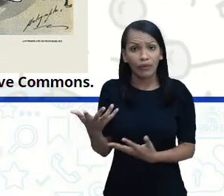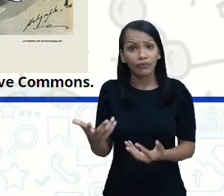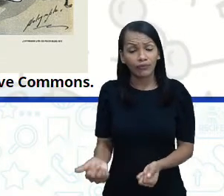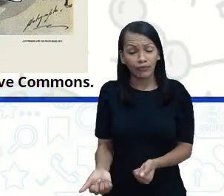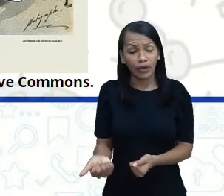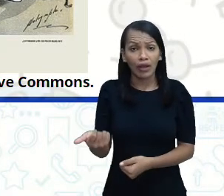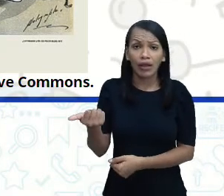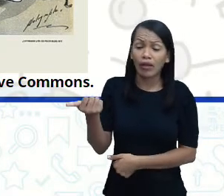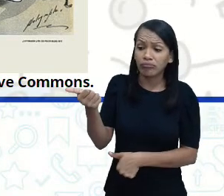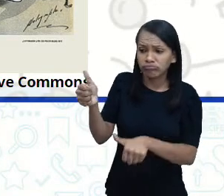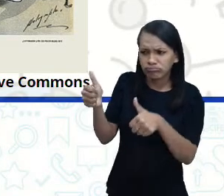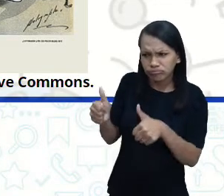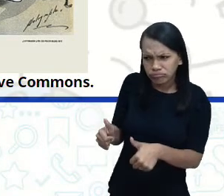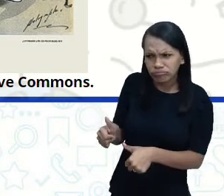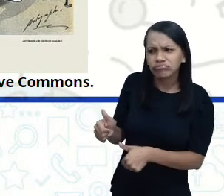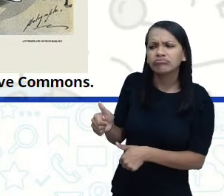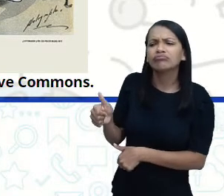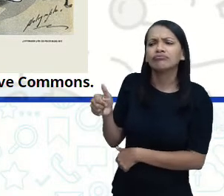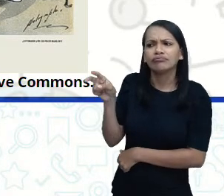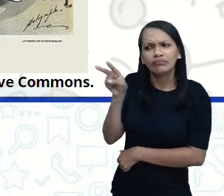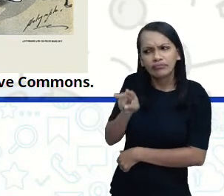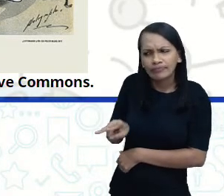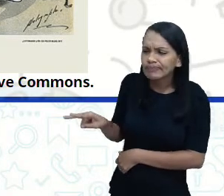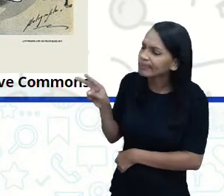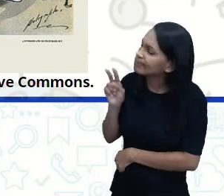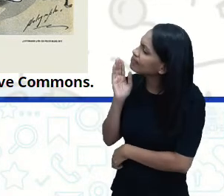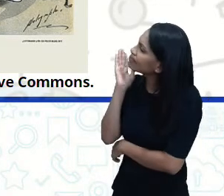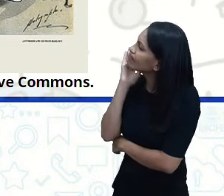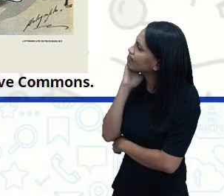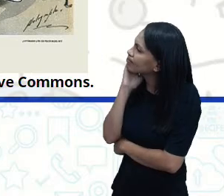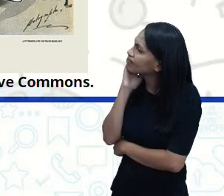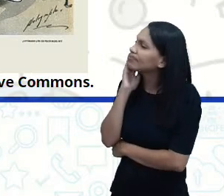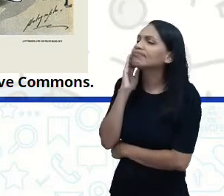essa imagem aí. Ó. Vamos tentar entender